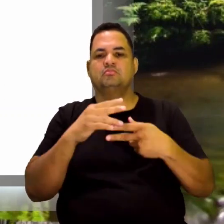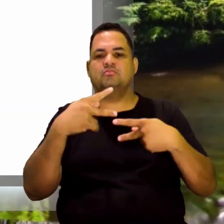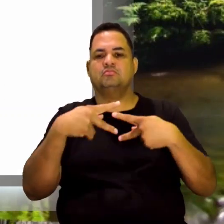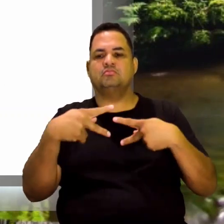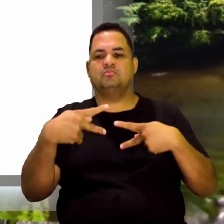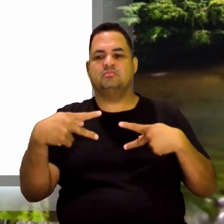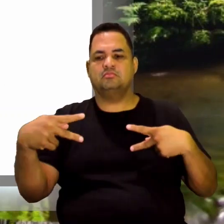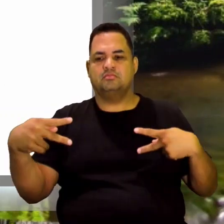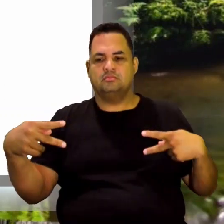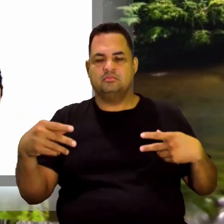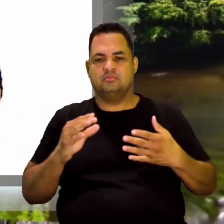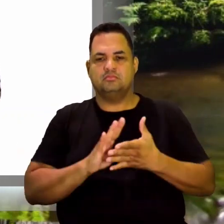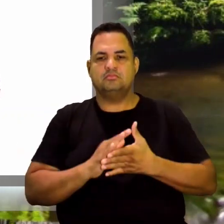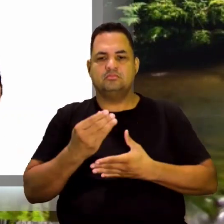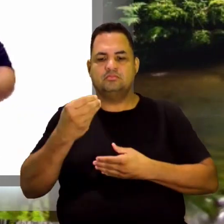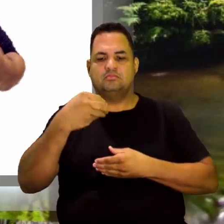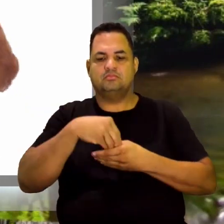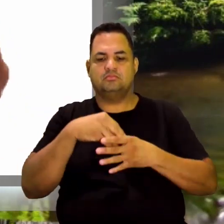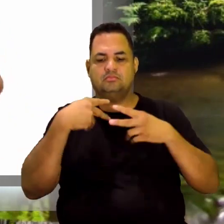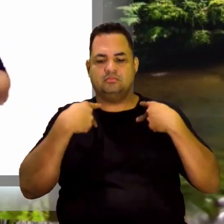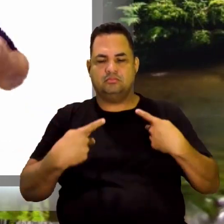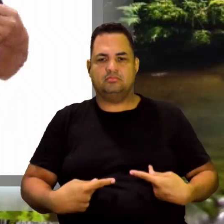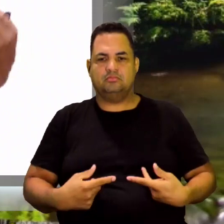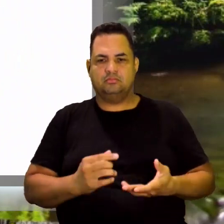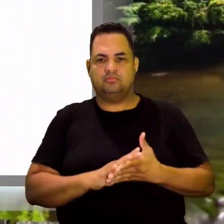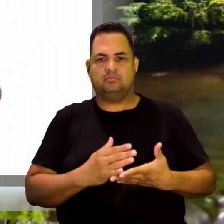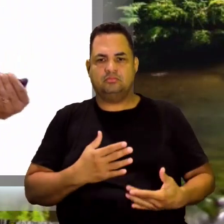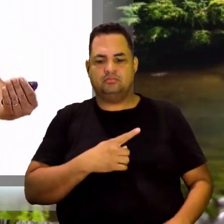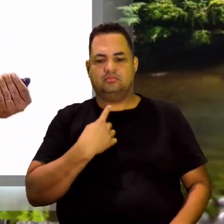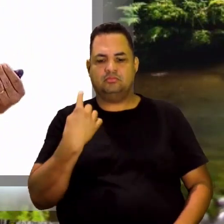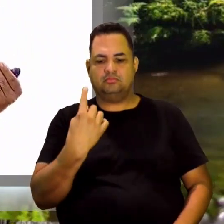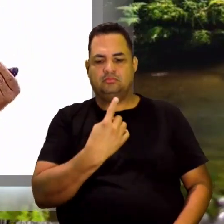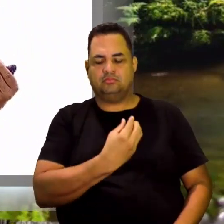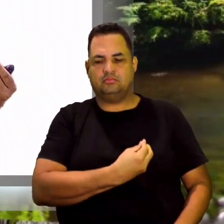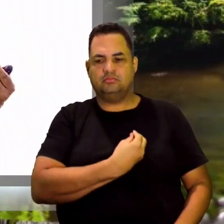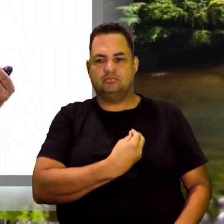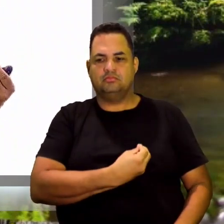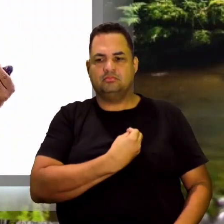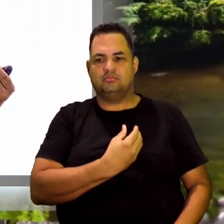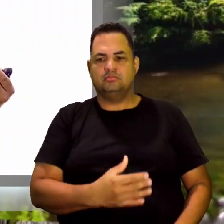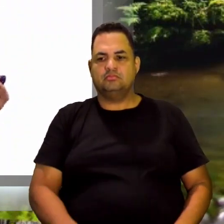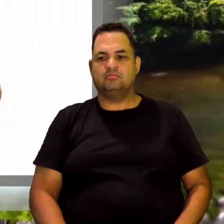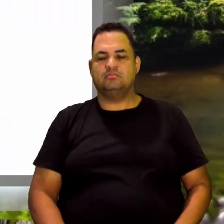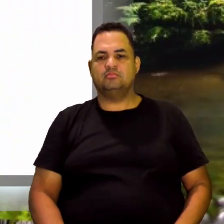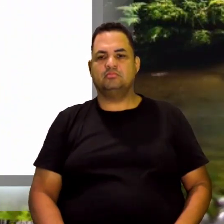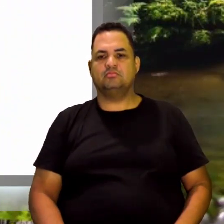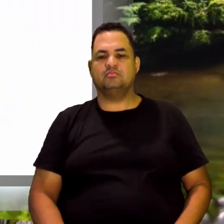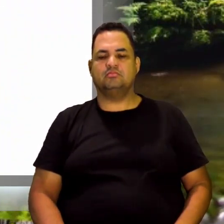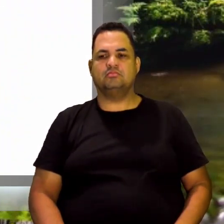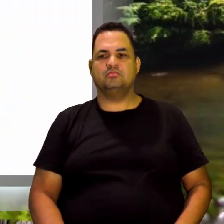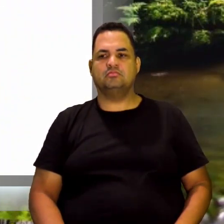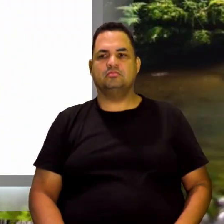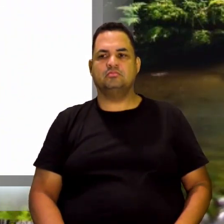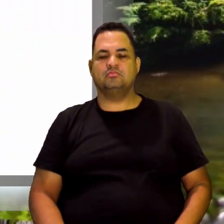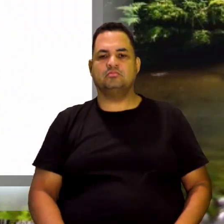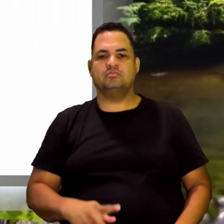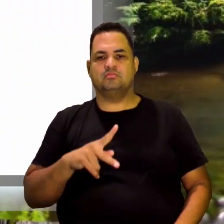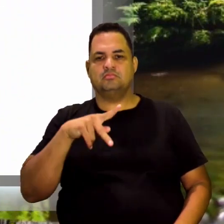proteínas que você tem no seu organismo. Quando eu digo você, eu estou falando de todo ser vivo, tá bom? Falamos